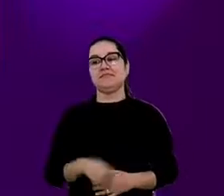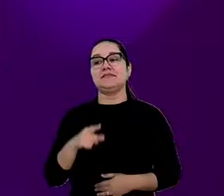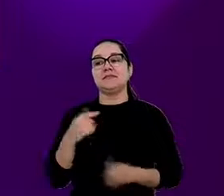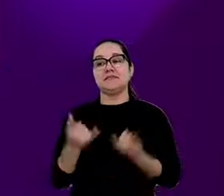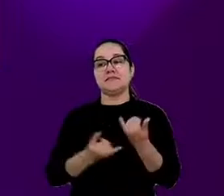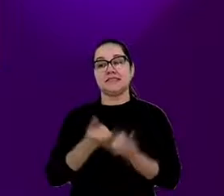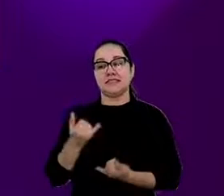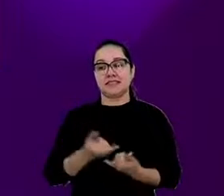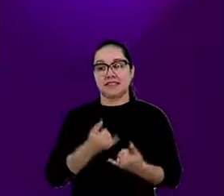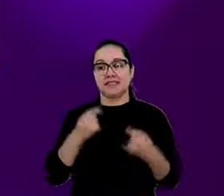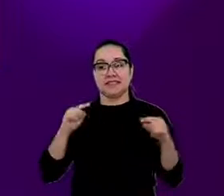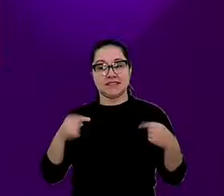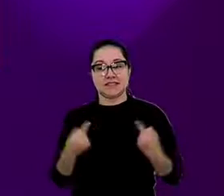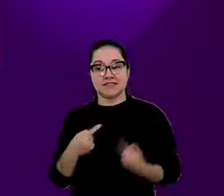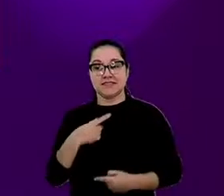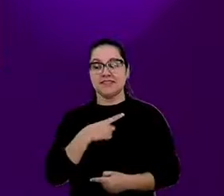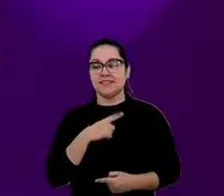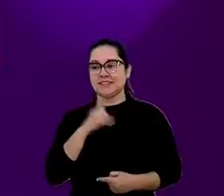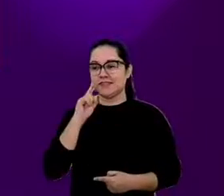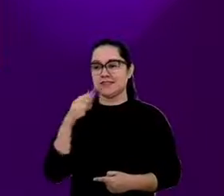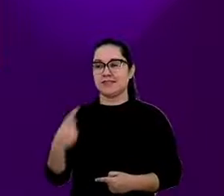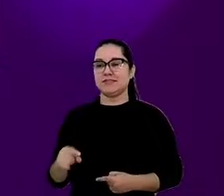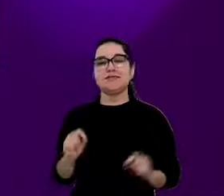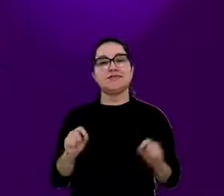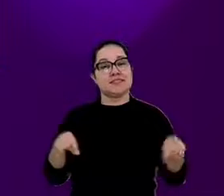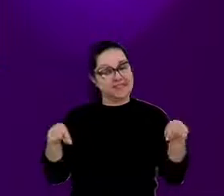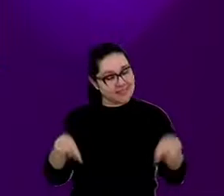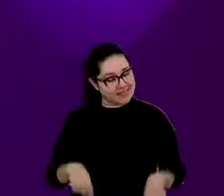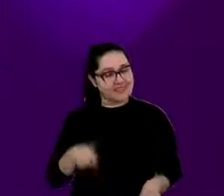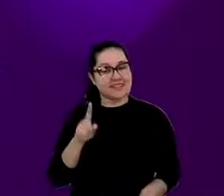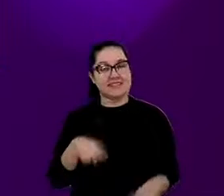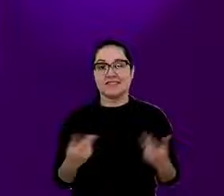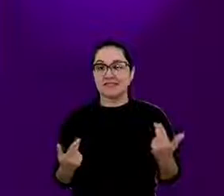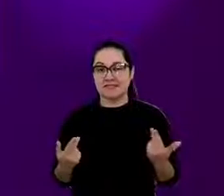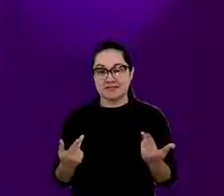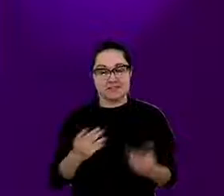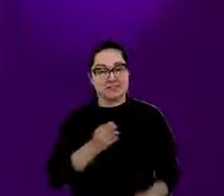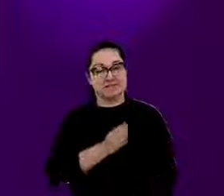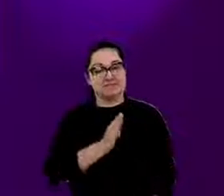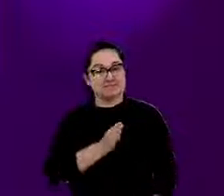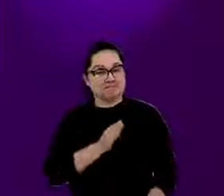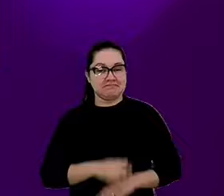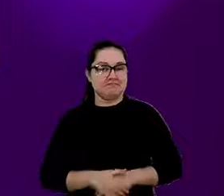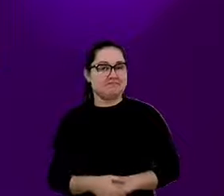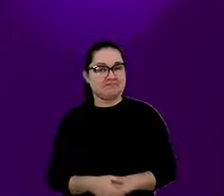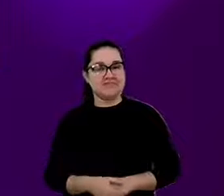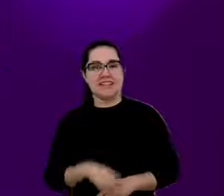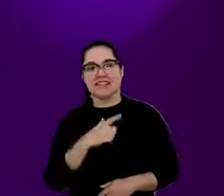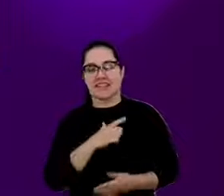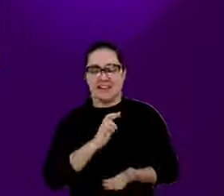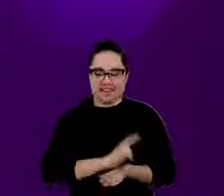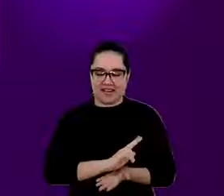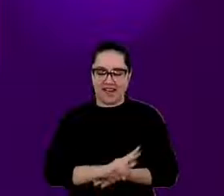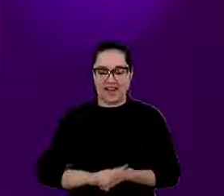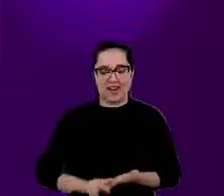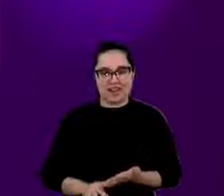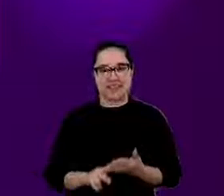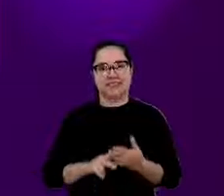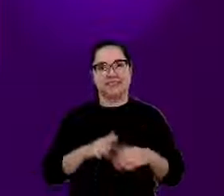desafio, a gente tem no nosso dia a dia como cardiologista. A gente se depara diariamente com uma infinidade de pacientes, com